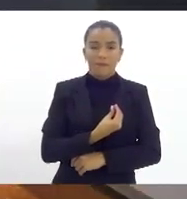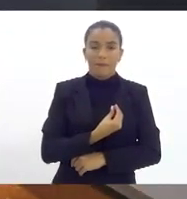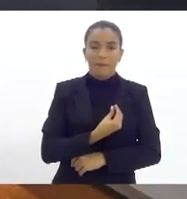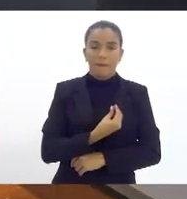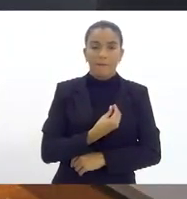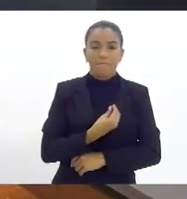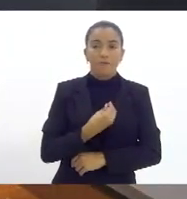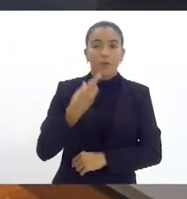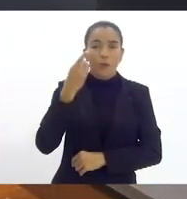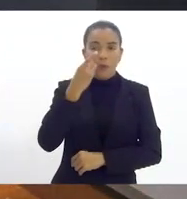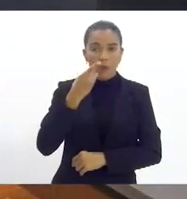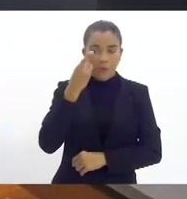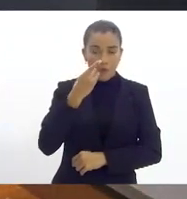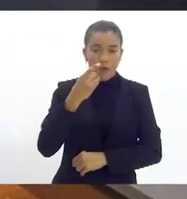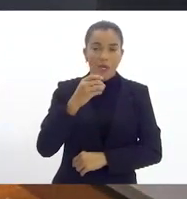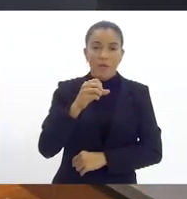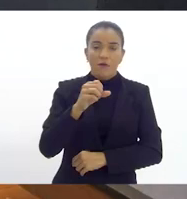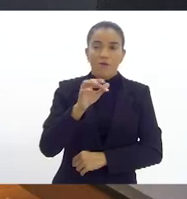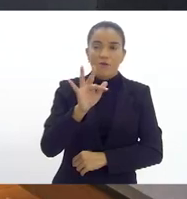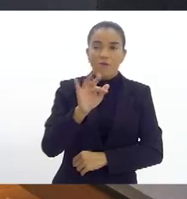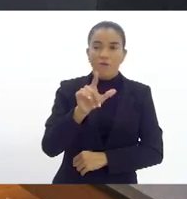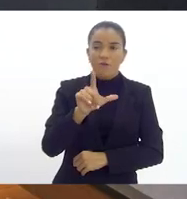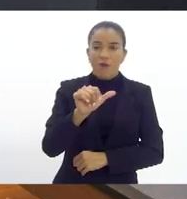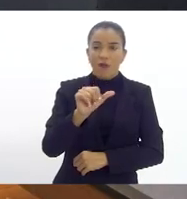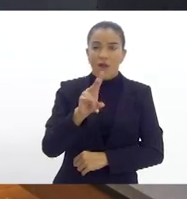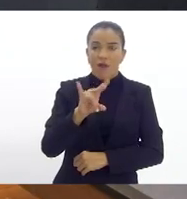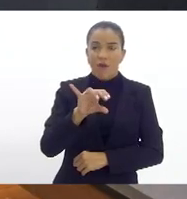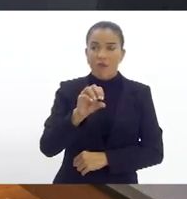do mandato do deputado Flávio serafini